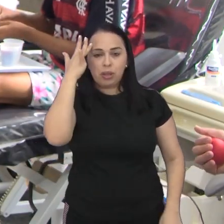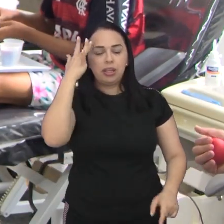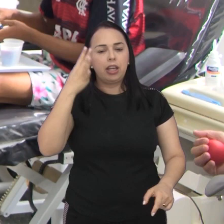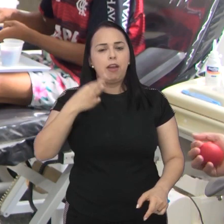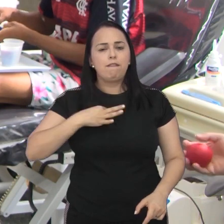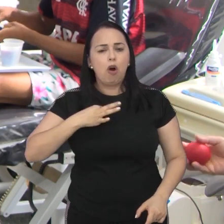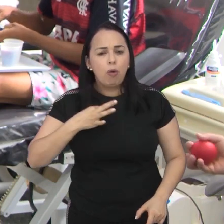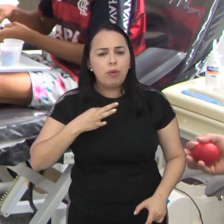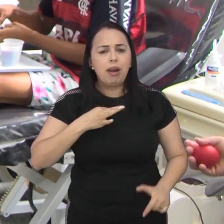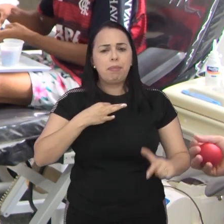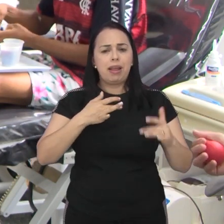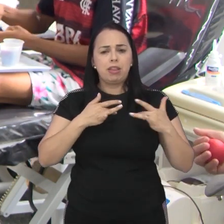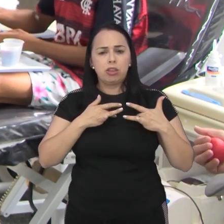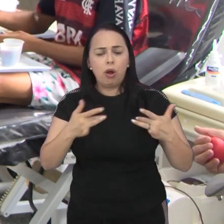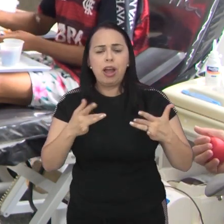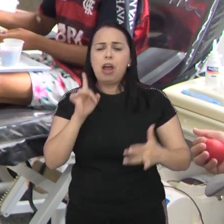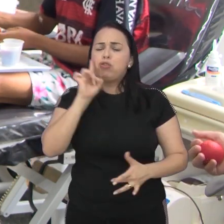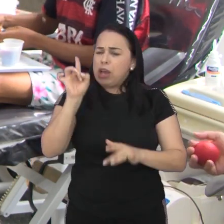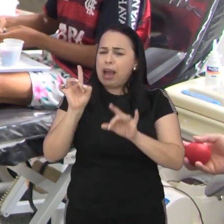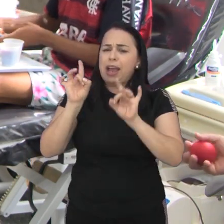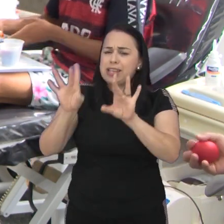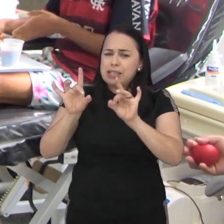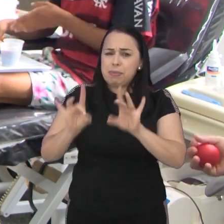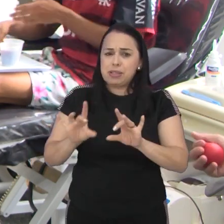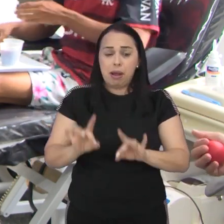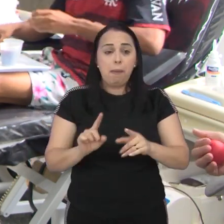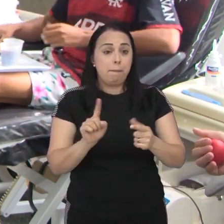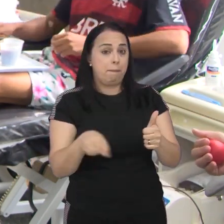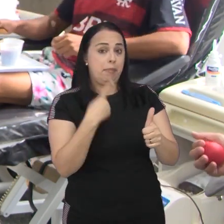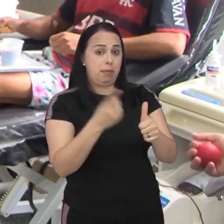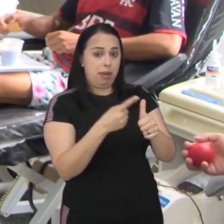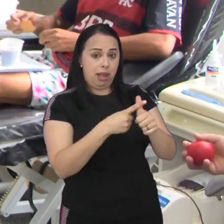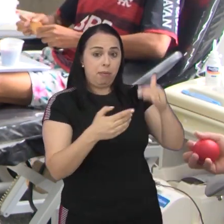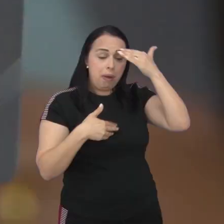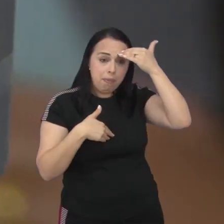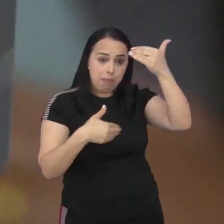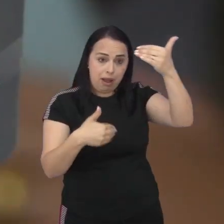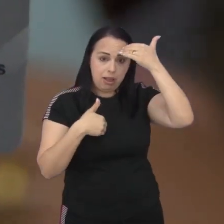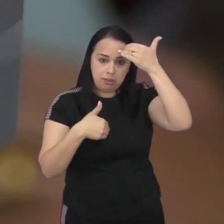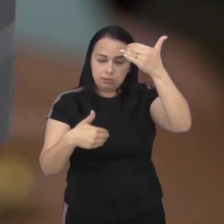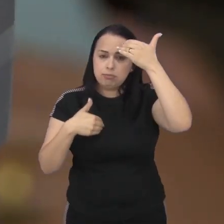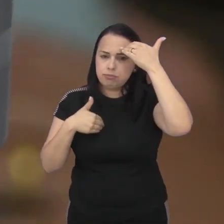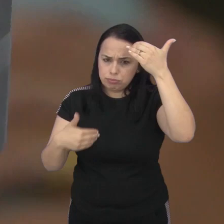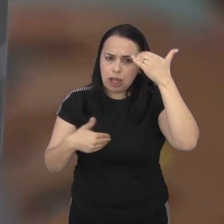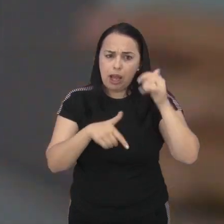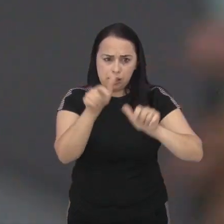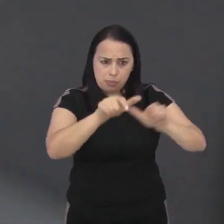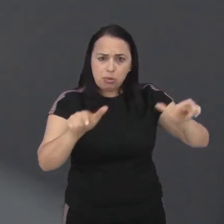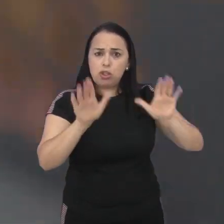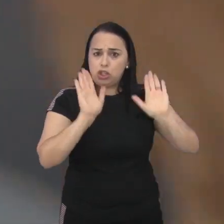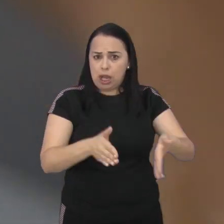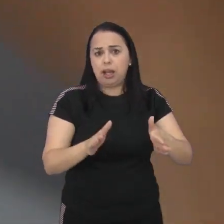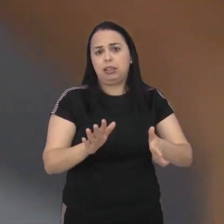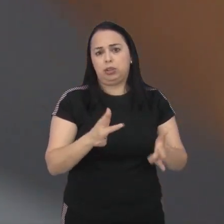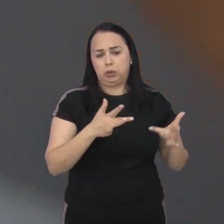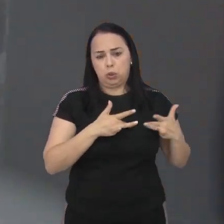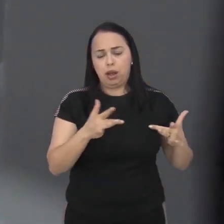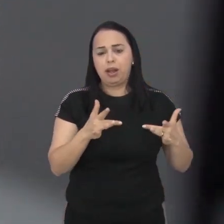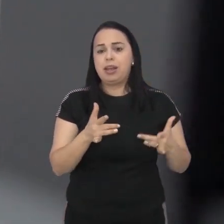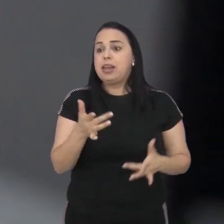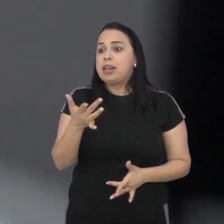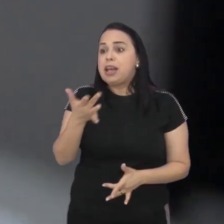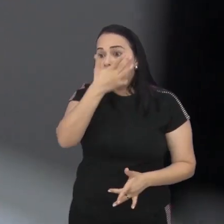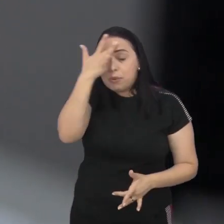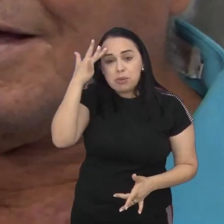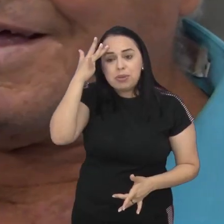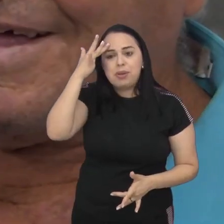do Doador Voluntário de Sangue. É uma data muito importante para nós. Primeiro, para a gente agradecer esses que já são doadores, e também